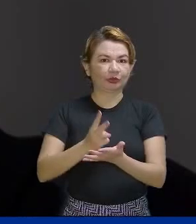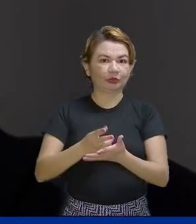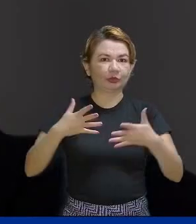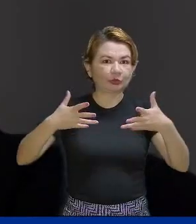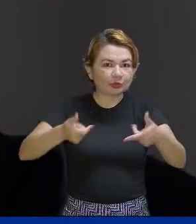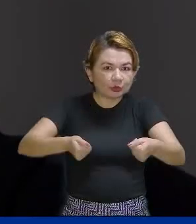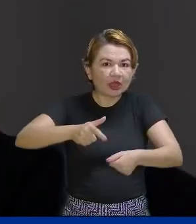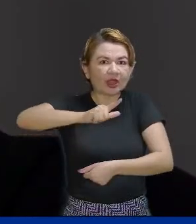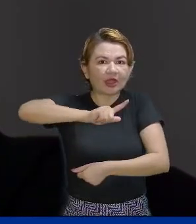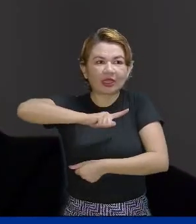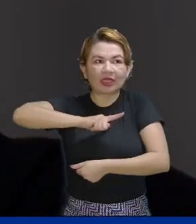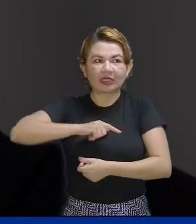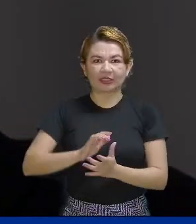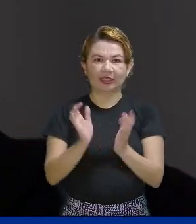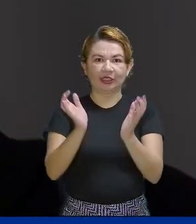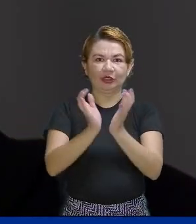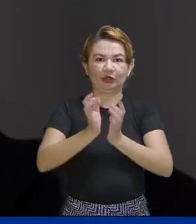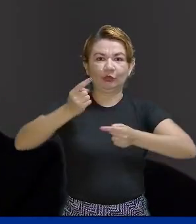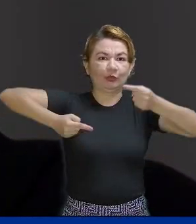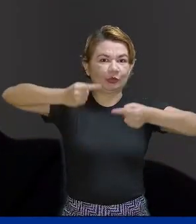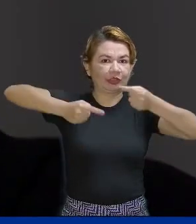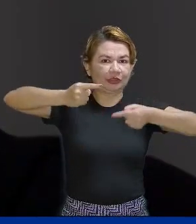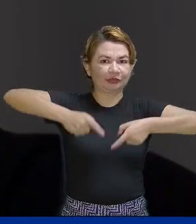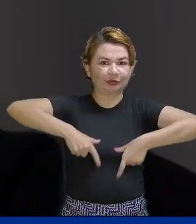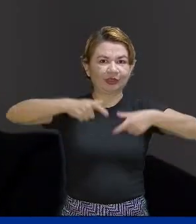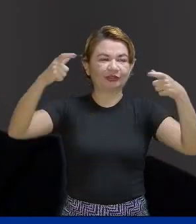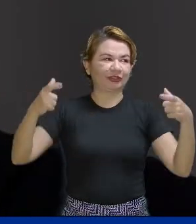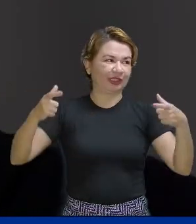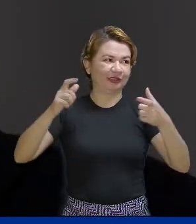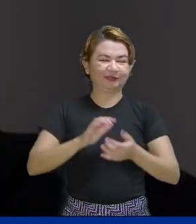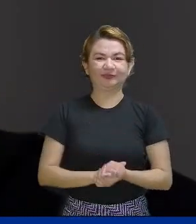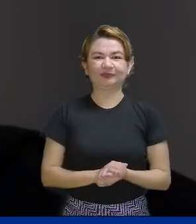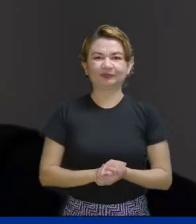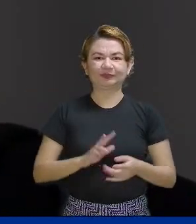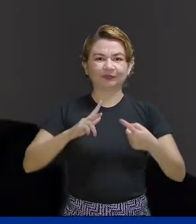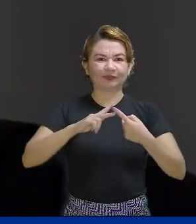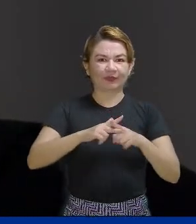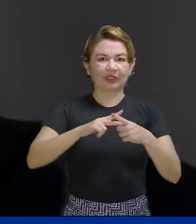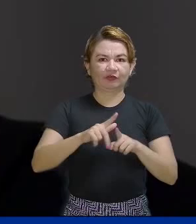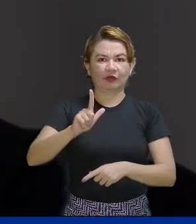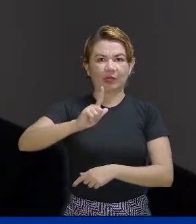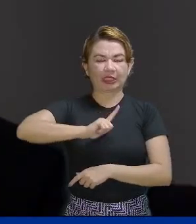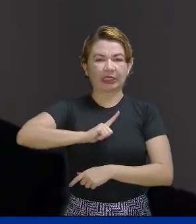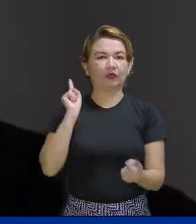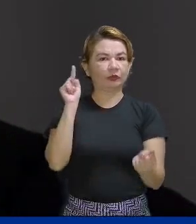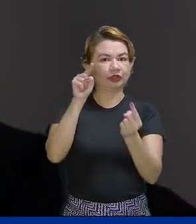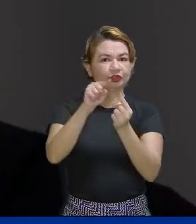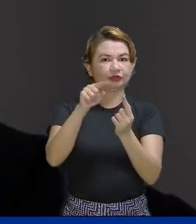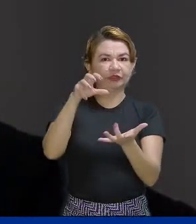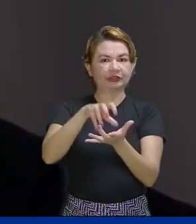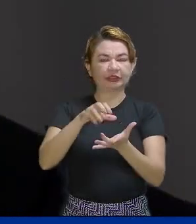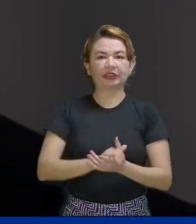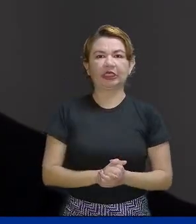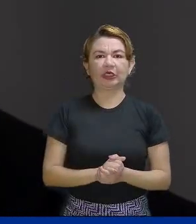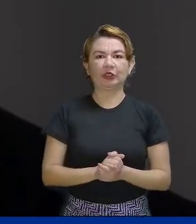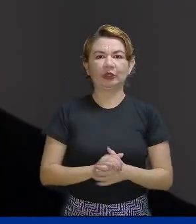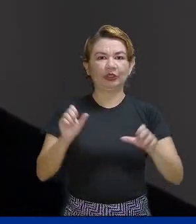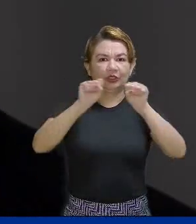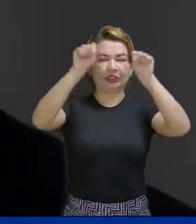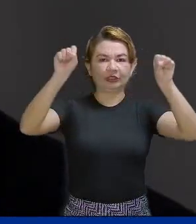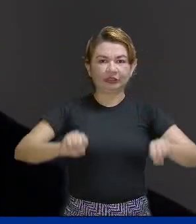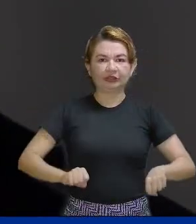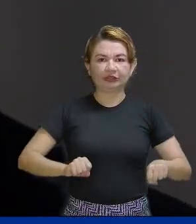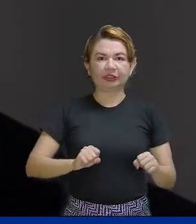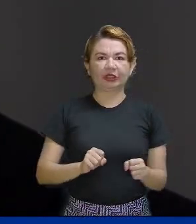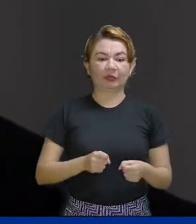contudo, a existência das coligações majoritárias. A reforma teve como objetivo central fortalecer o sistema